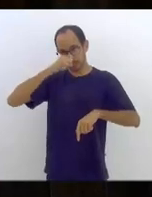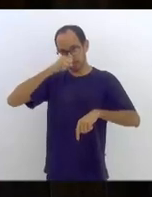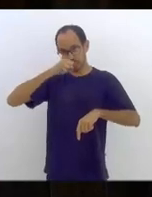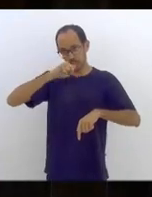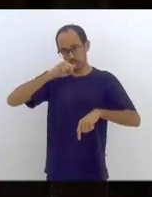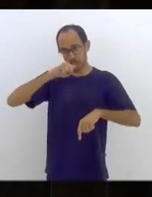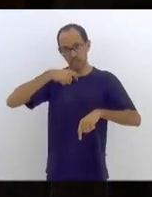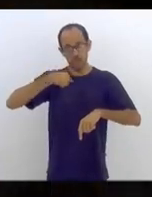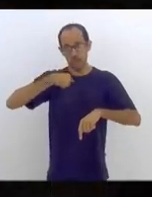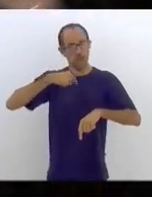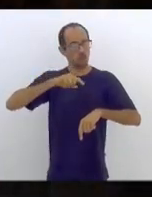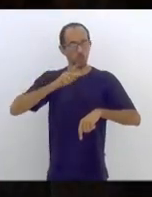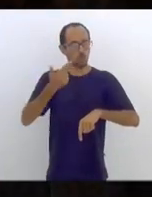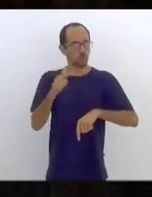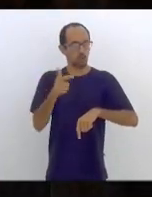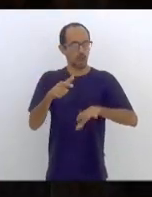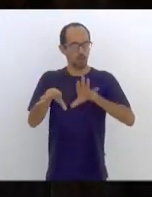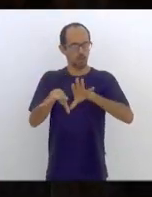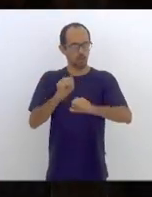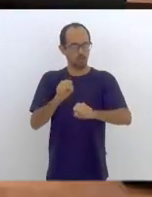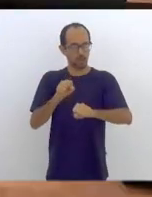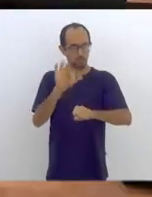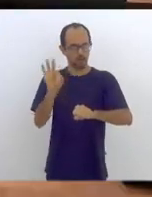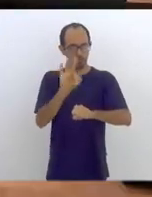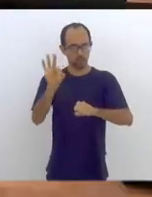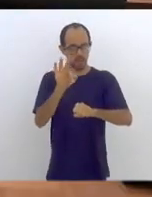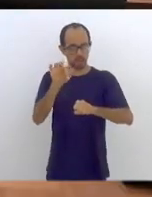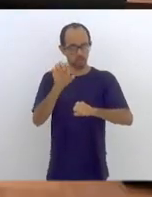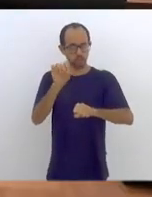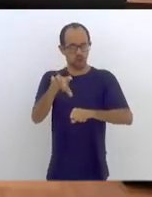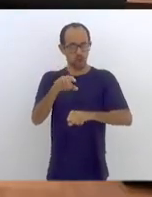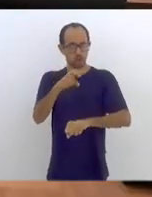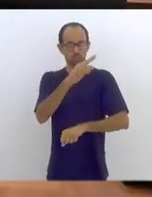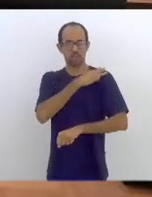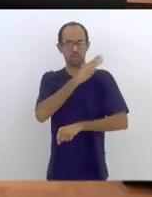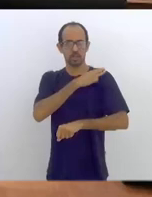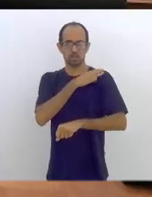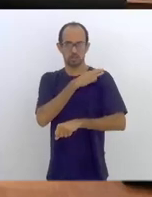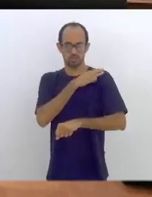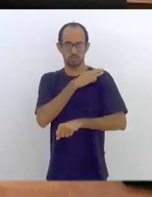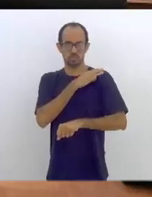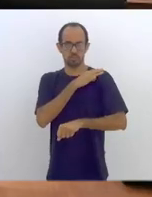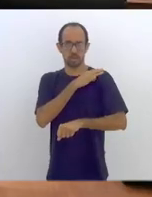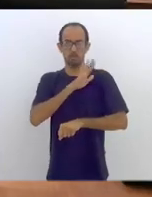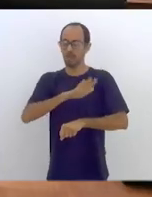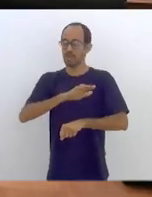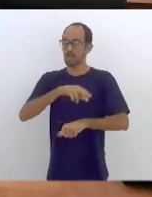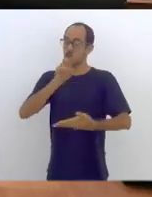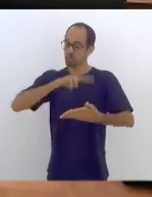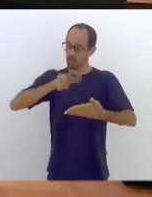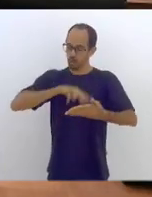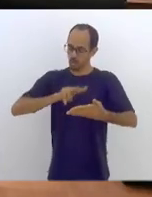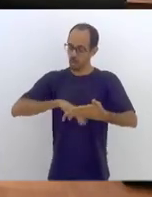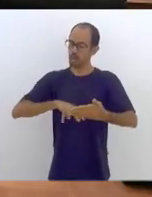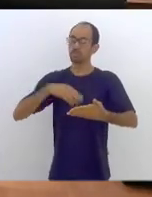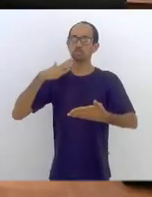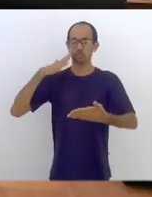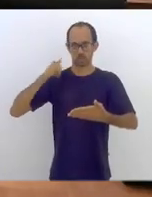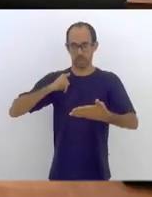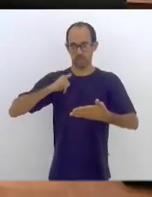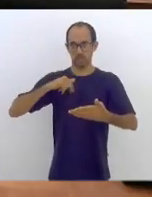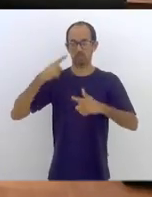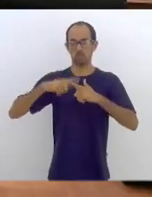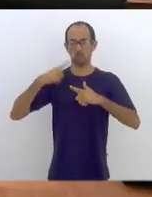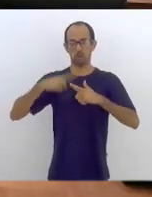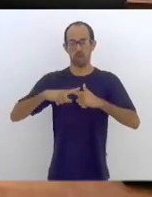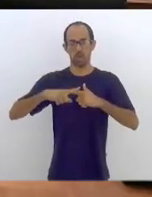sou formada em faculdade, tenho ensino médio, mas quero dizer, não sou analfabeta, porque analfabeta